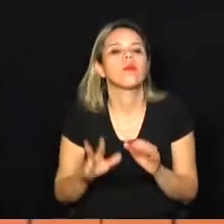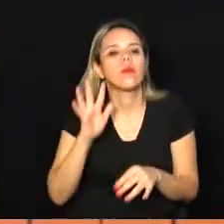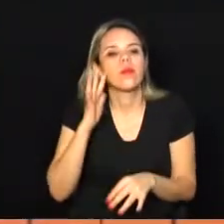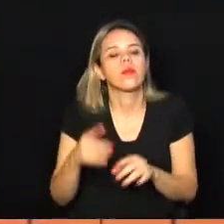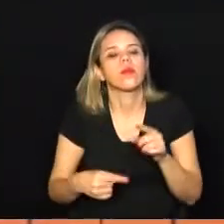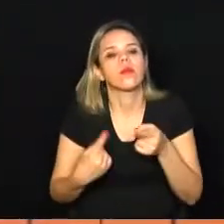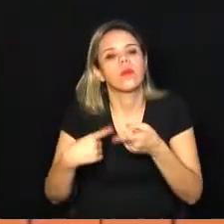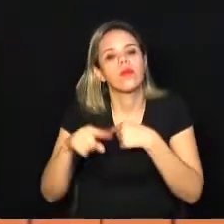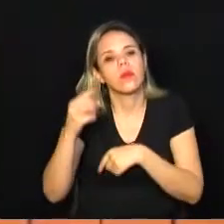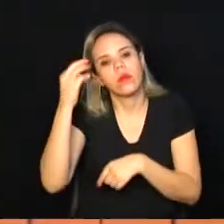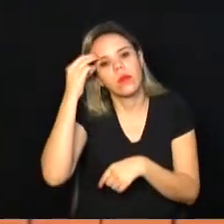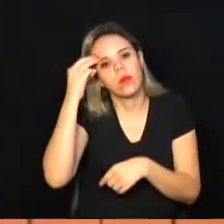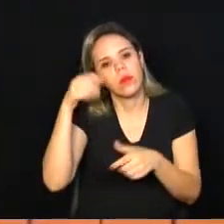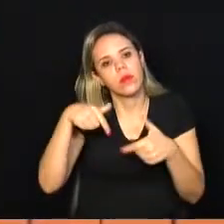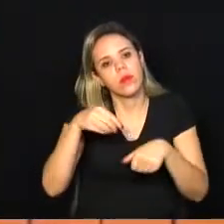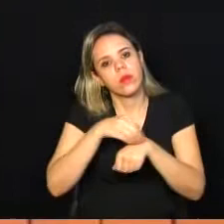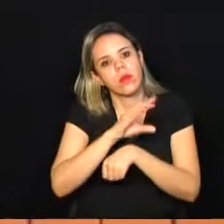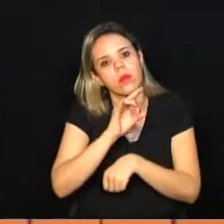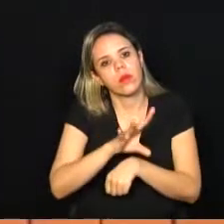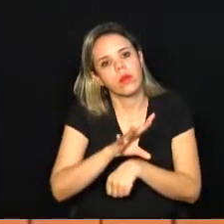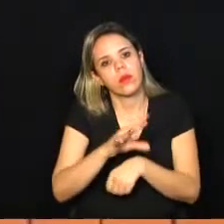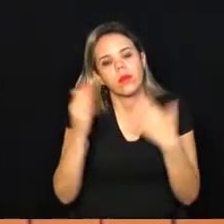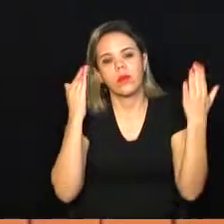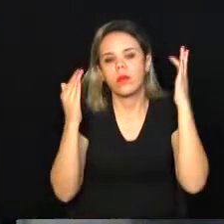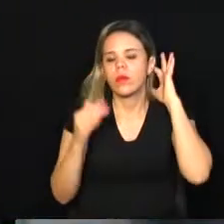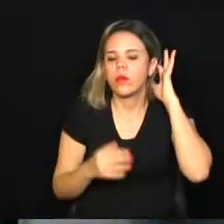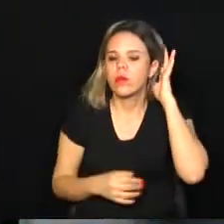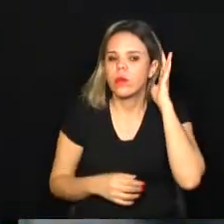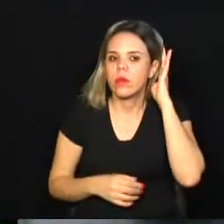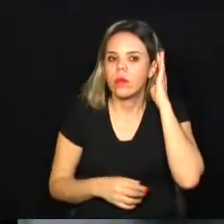parte mental trabalhando só este psicológico?